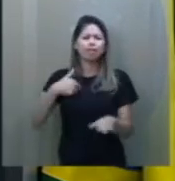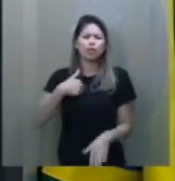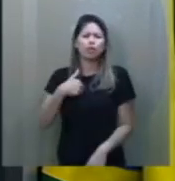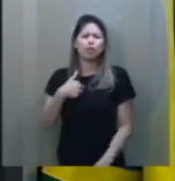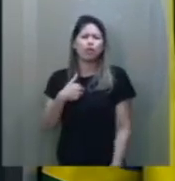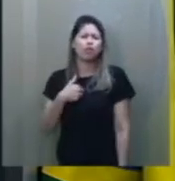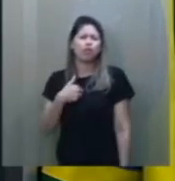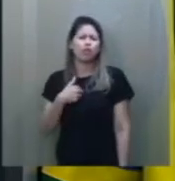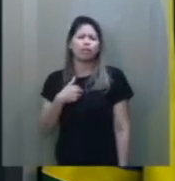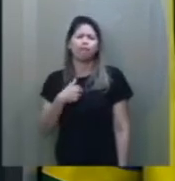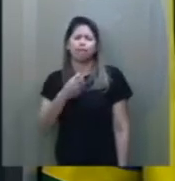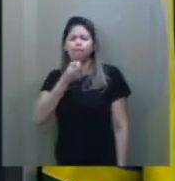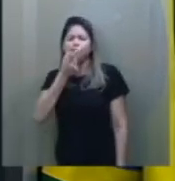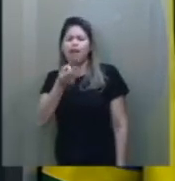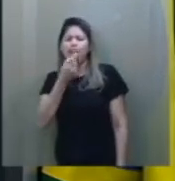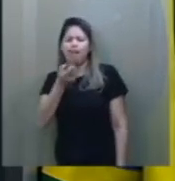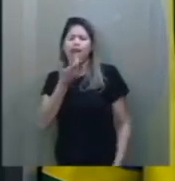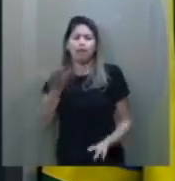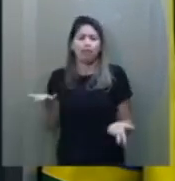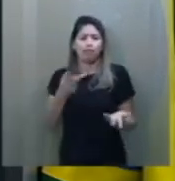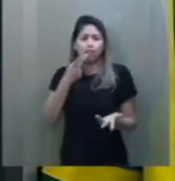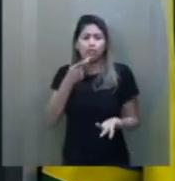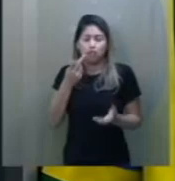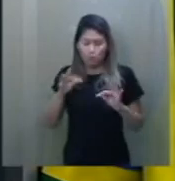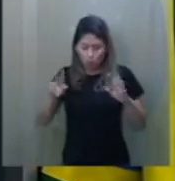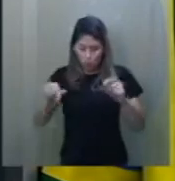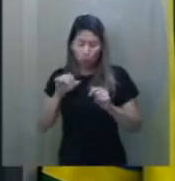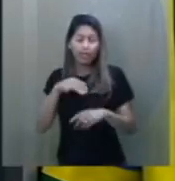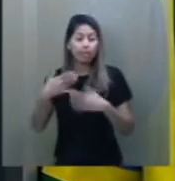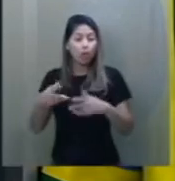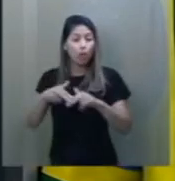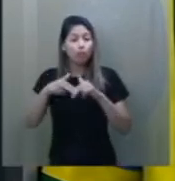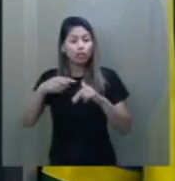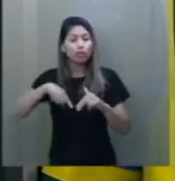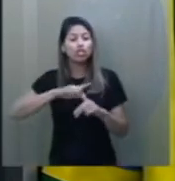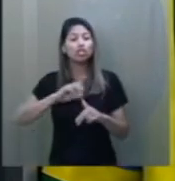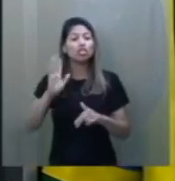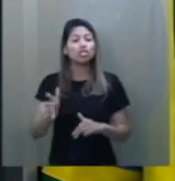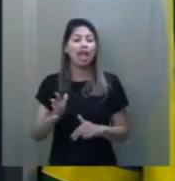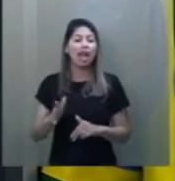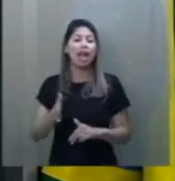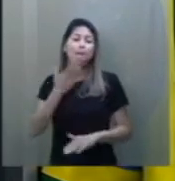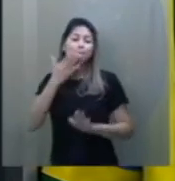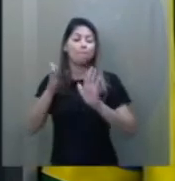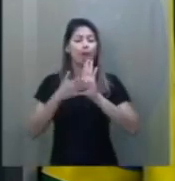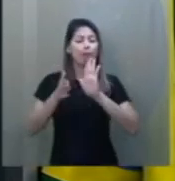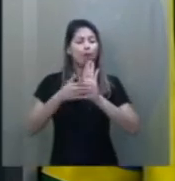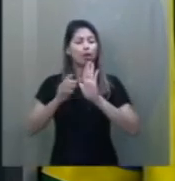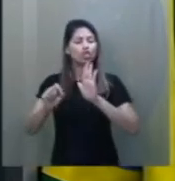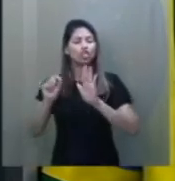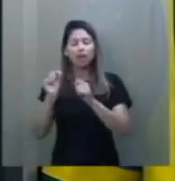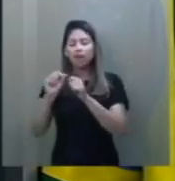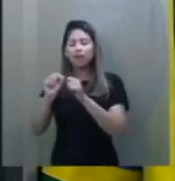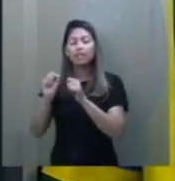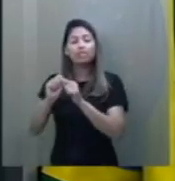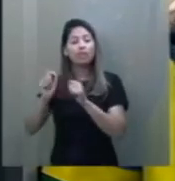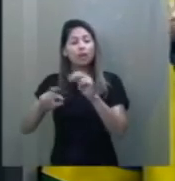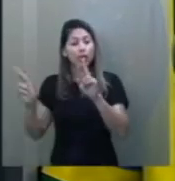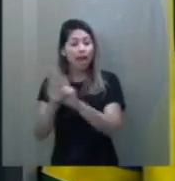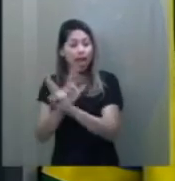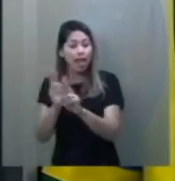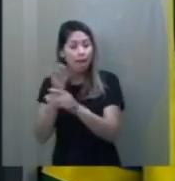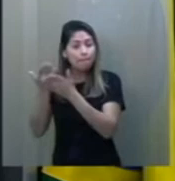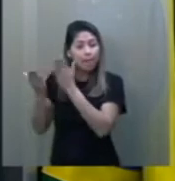pouco ousado aqui, talvez essa compensação que se pretende fazer em relação às